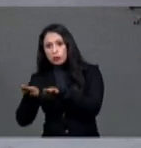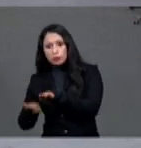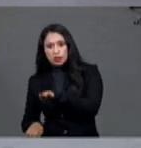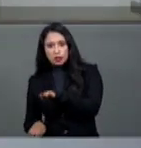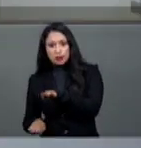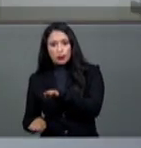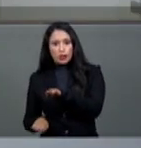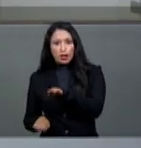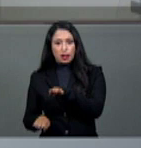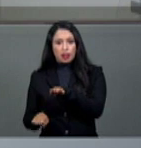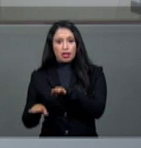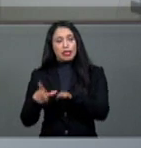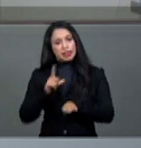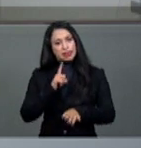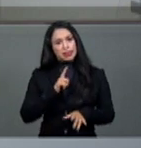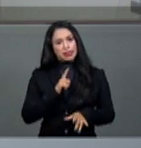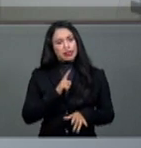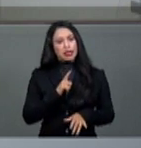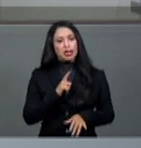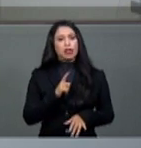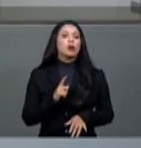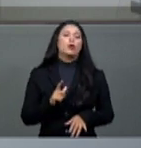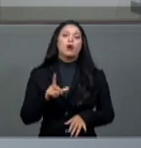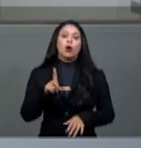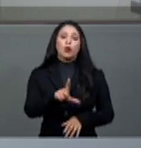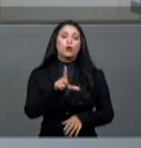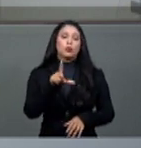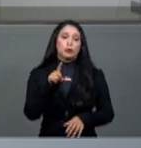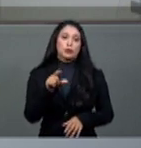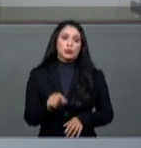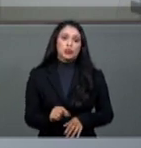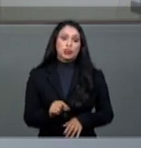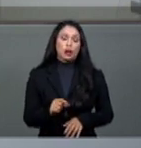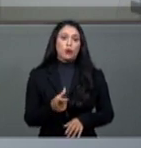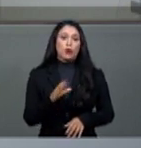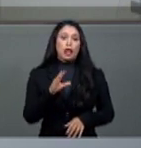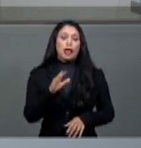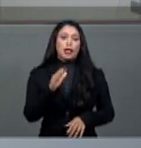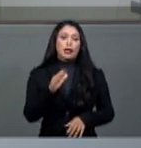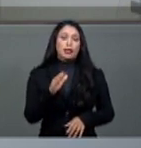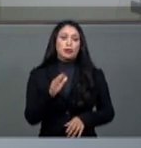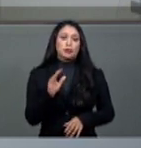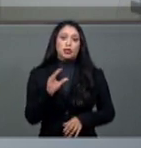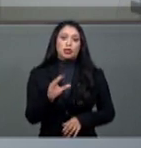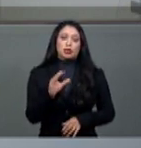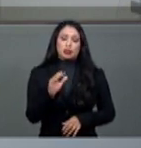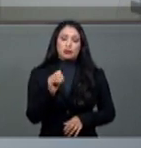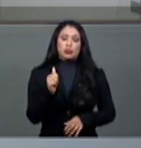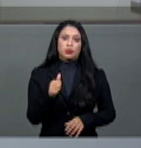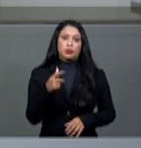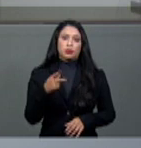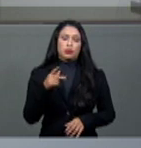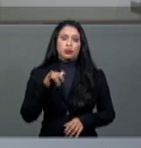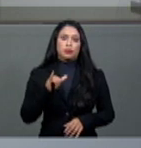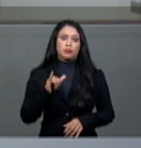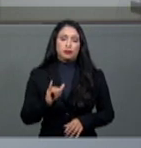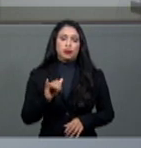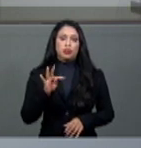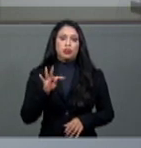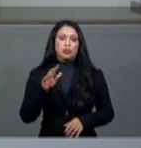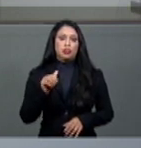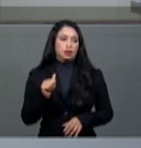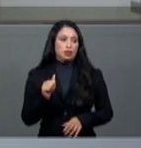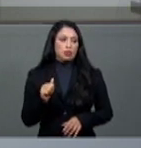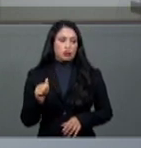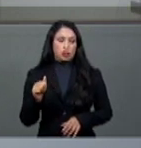uma opção política constituinte que foi pelo capital é uma responsabilidade social incluída e a